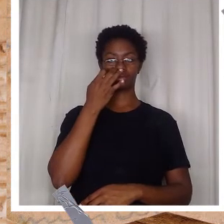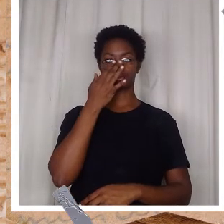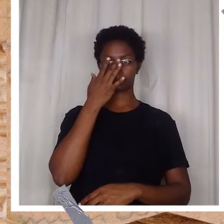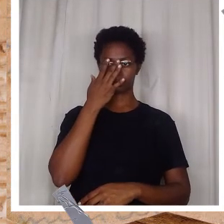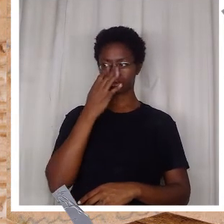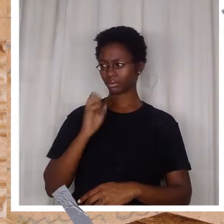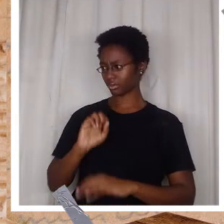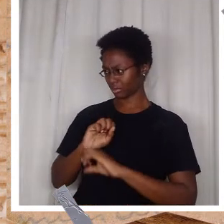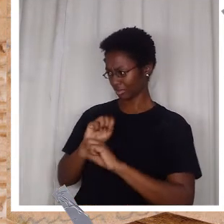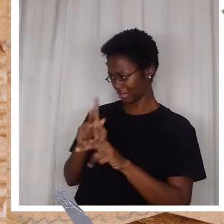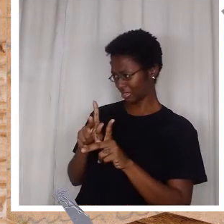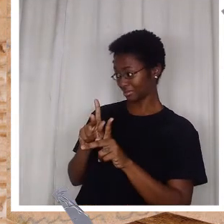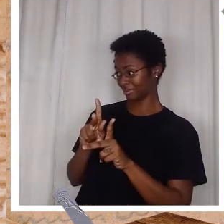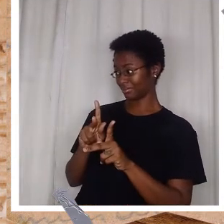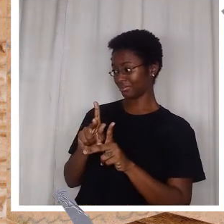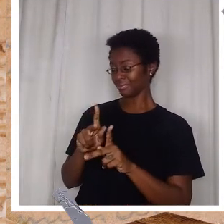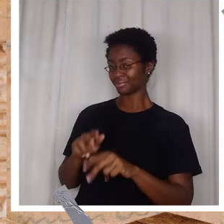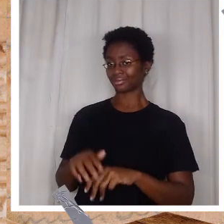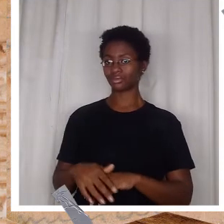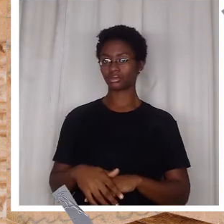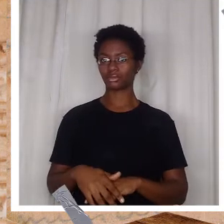Oi?